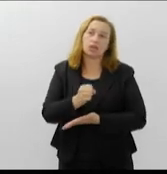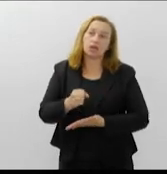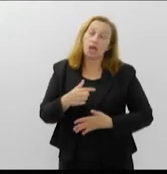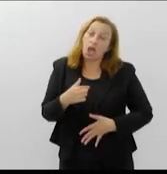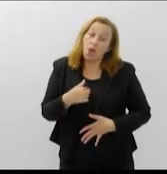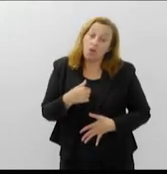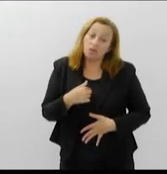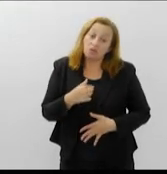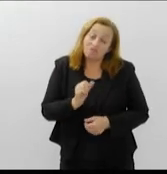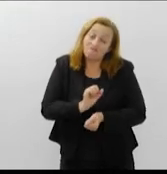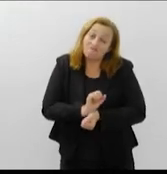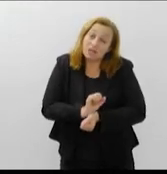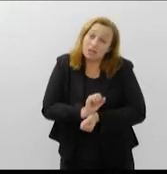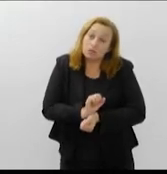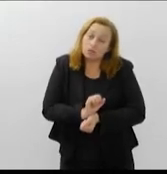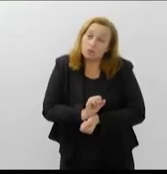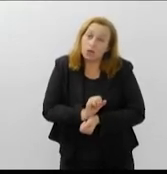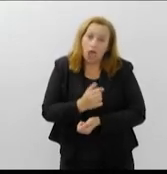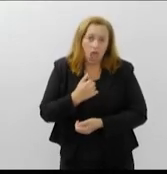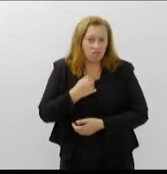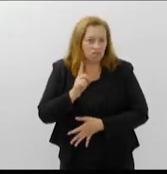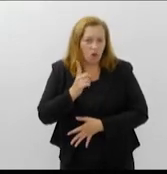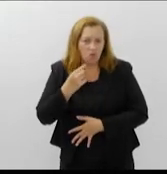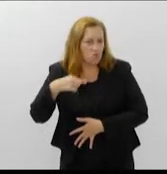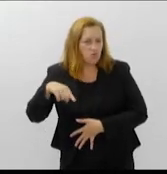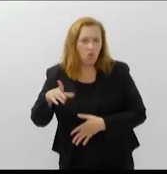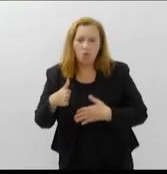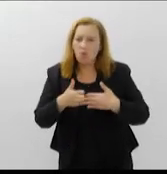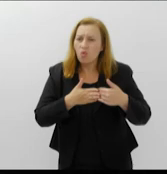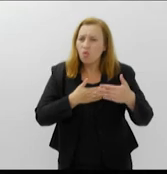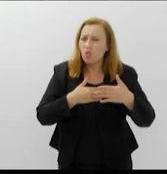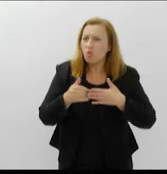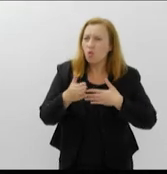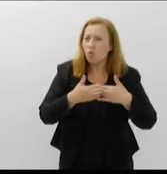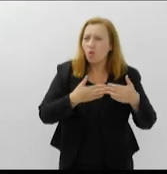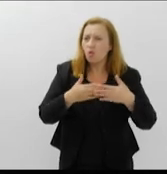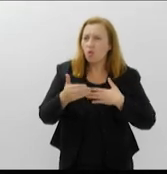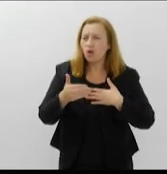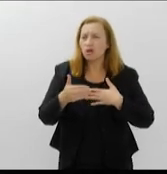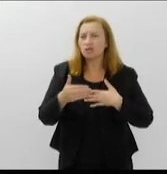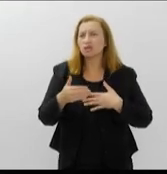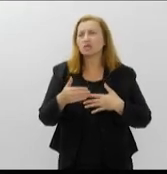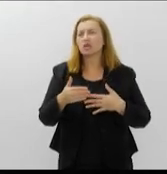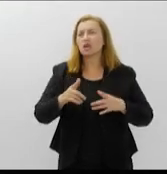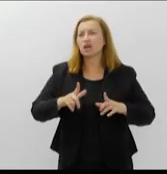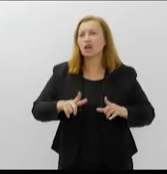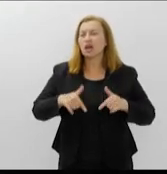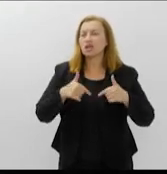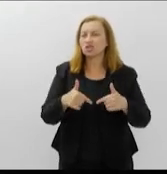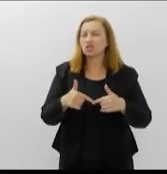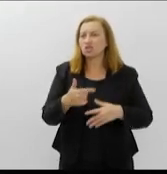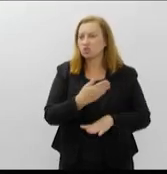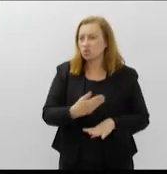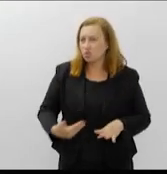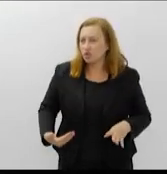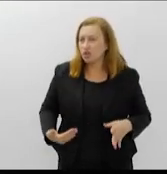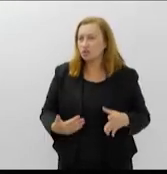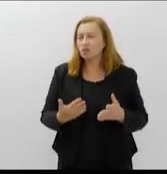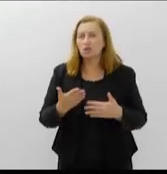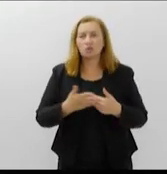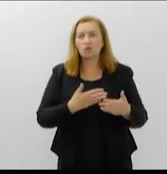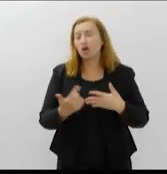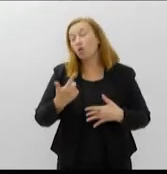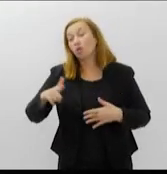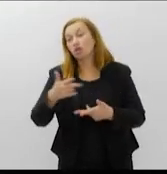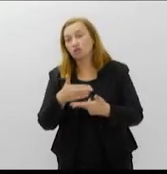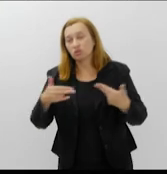saia justa e eu não vou por qualquer espaço de governabilidade ou por qualquer outra